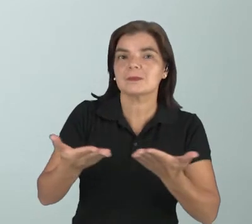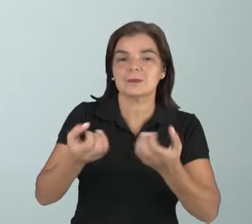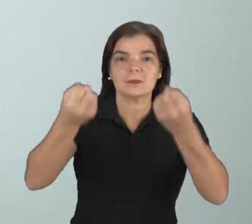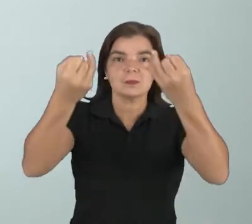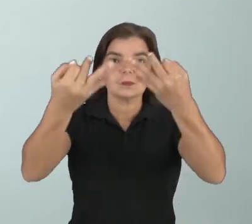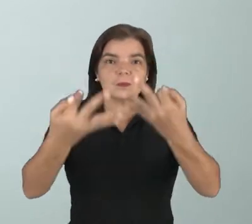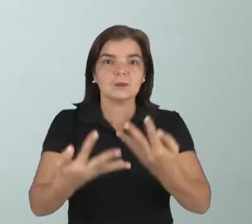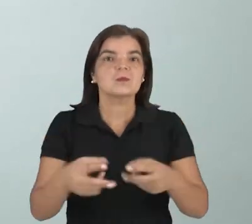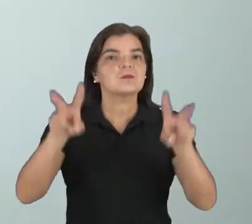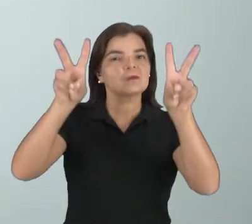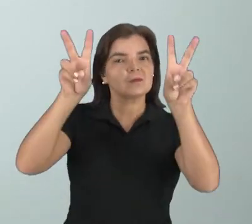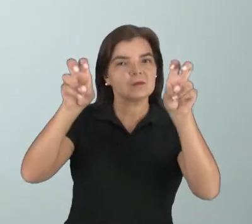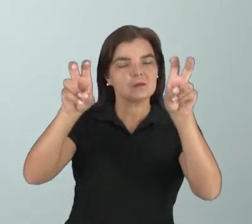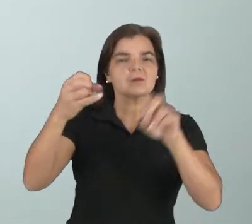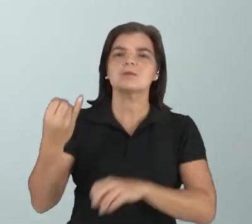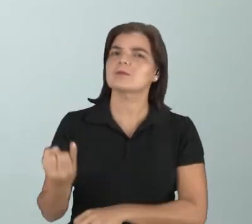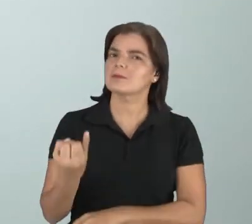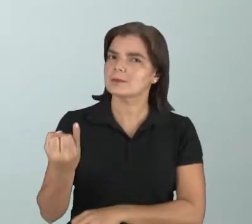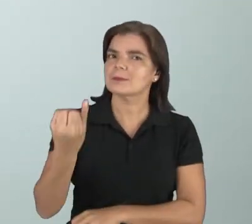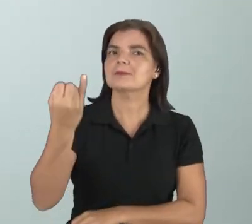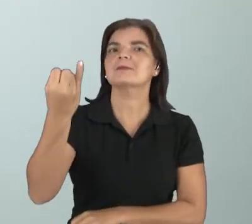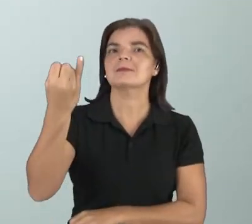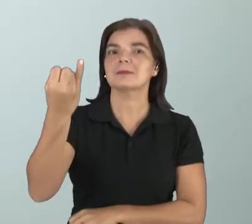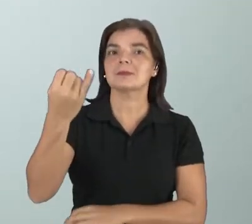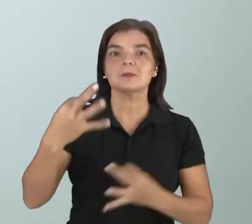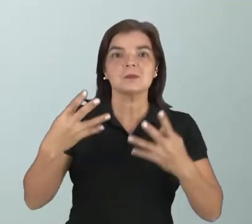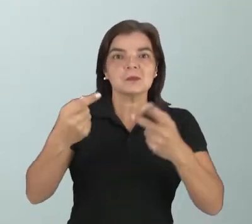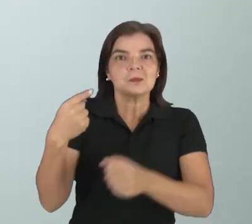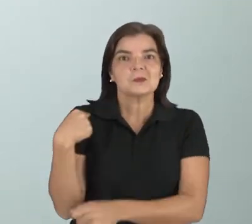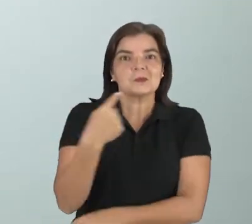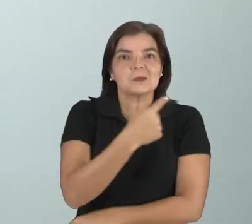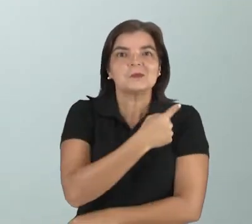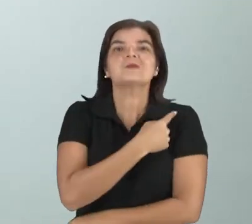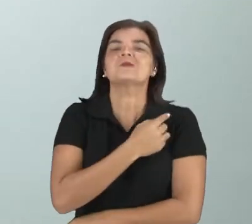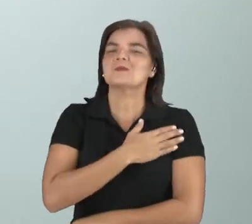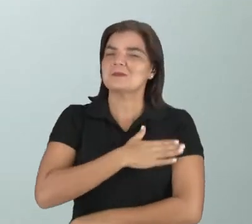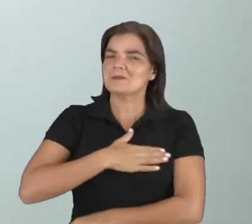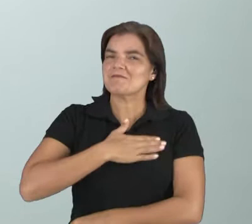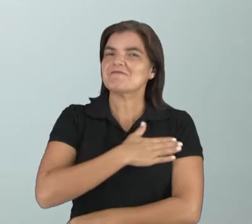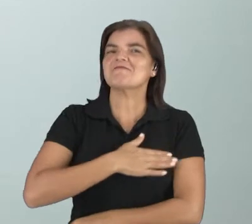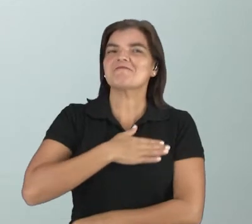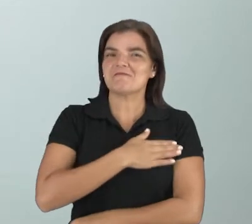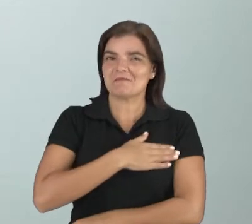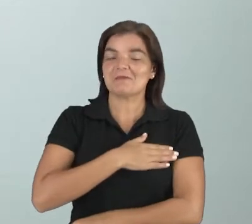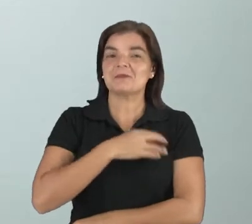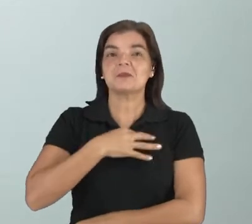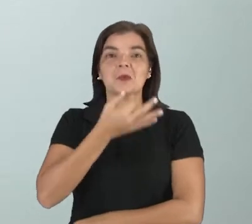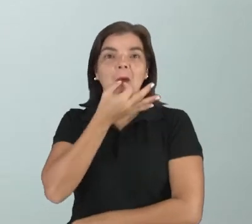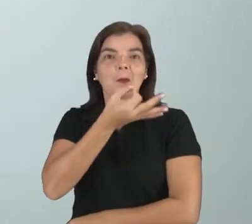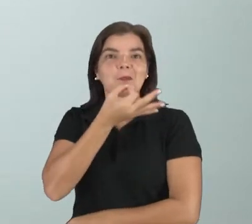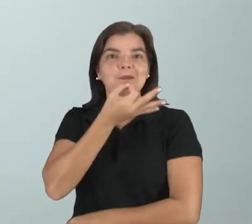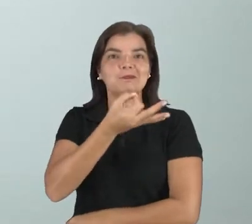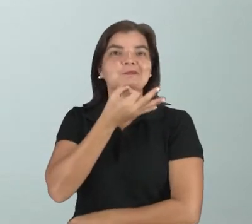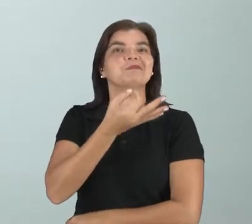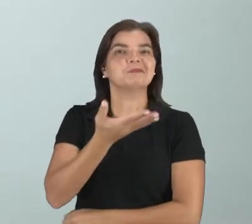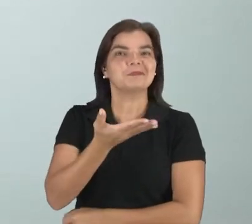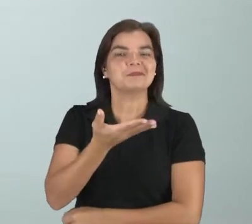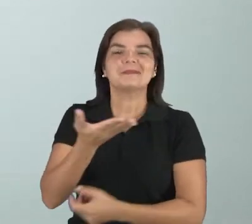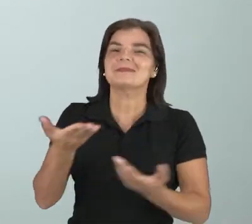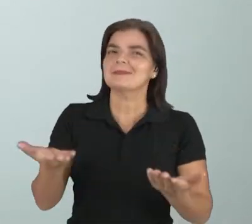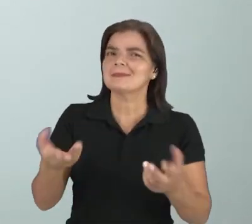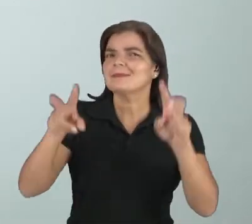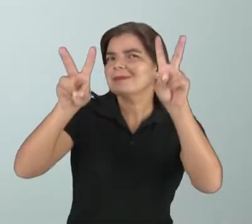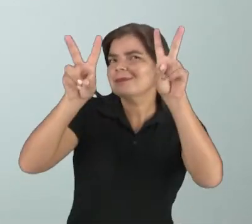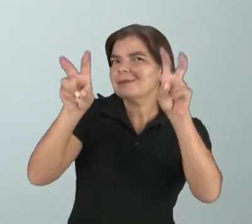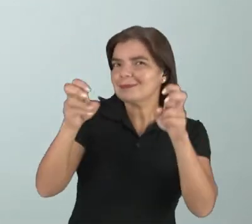vai falar sobre um tema muito interessante em que todos nós gostamos muito de fazer: dar opiniões. E